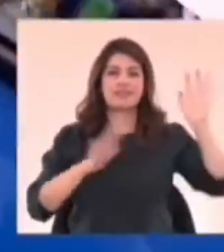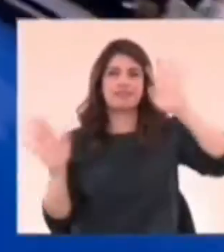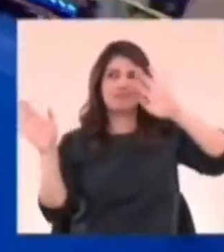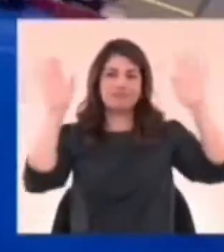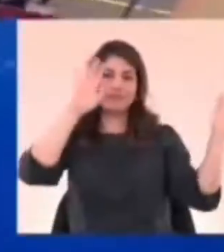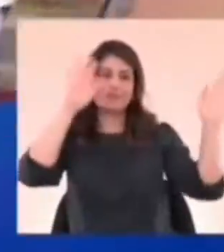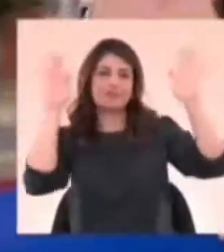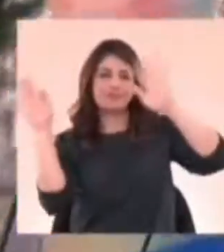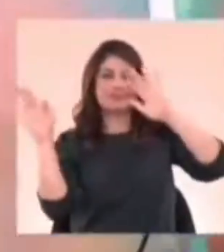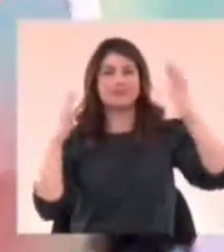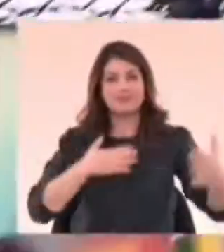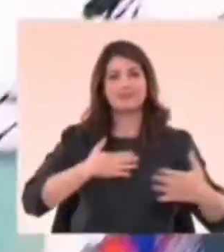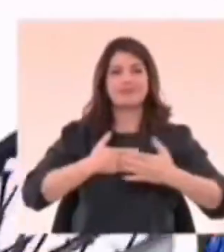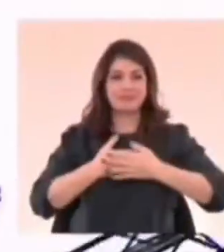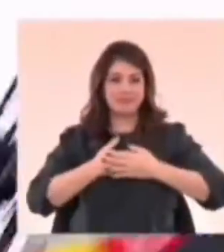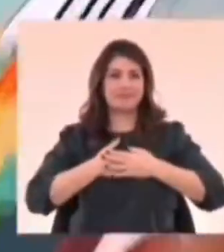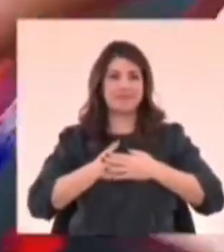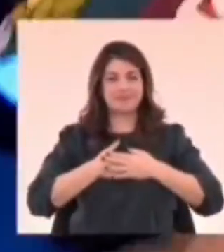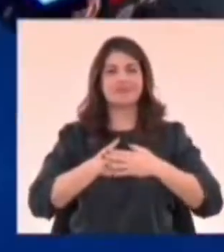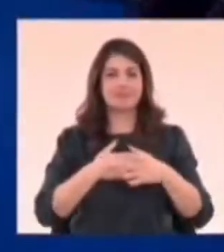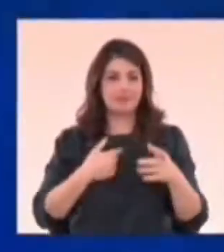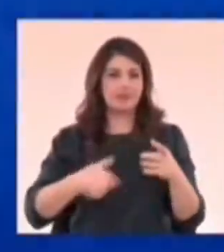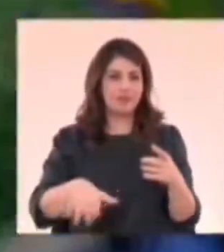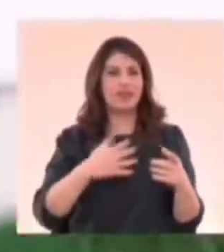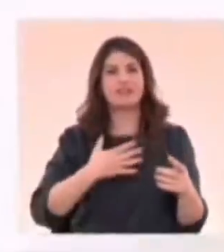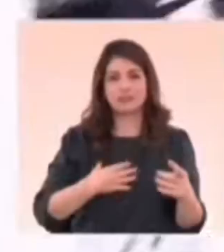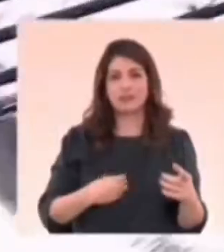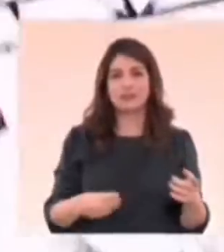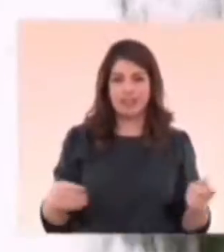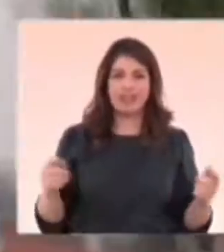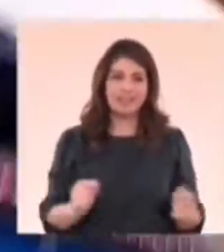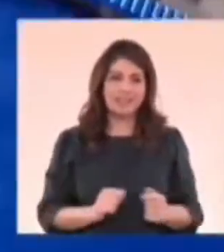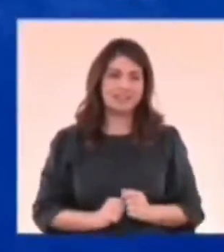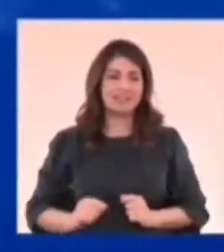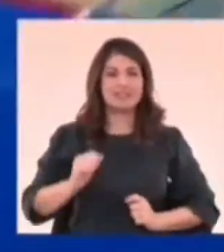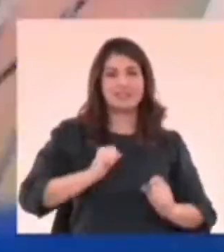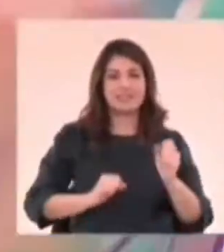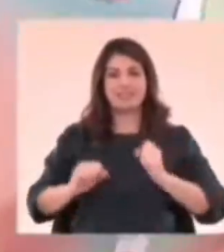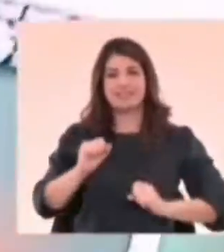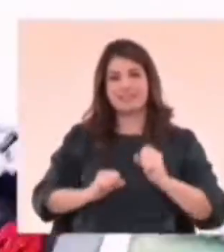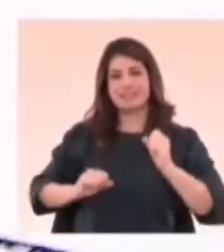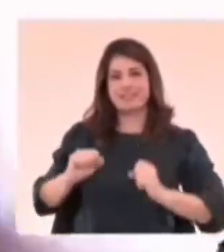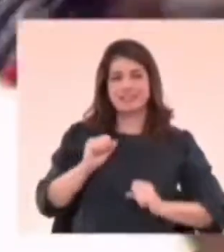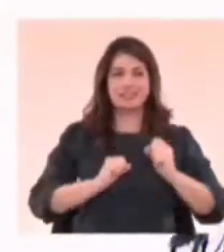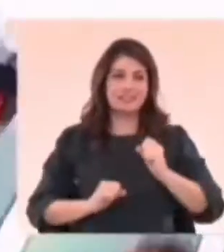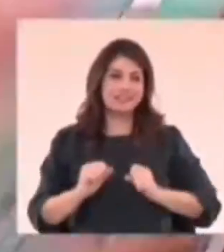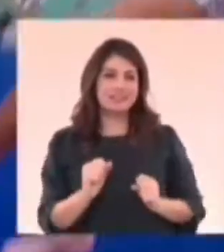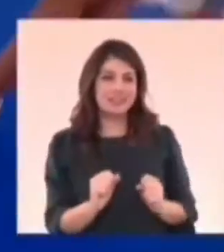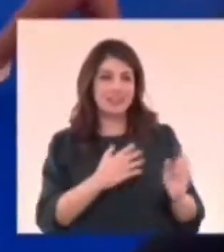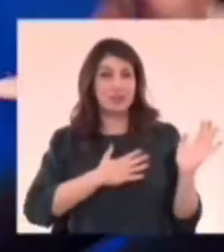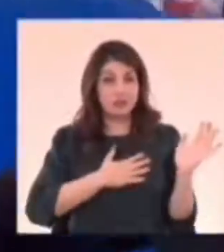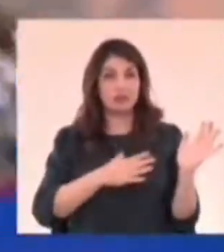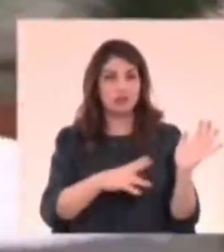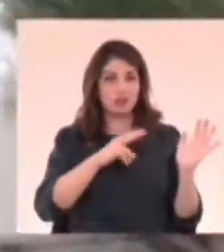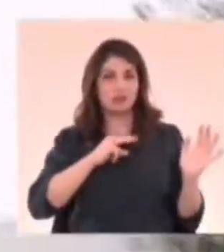ar encostar encosta e vai segurar balança beijo de Neve